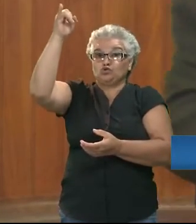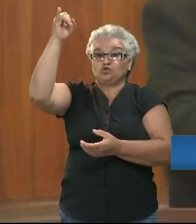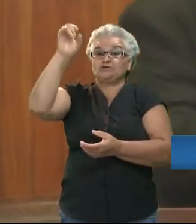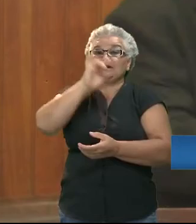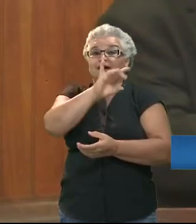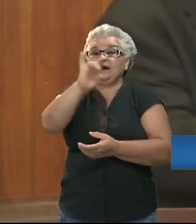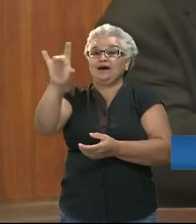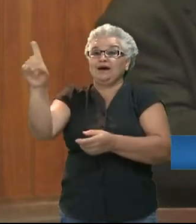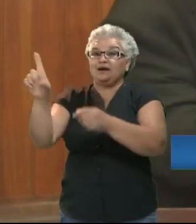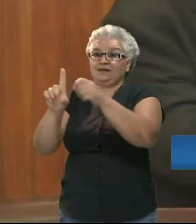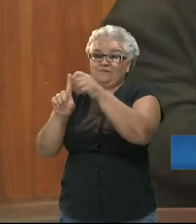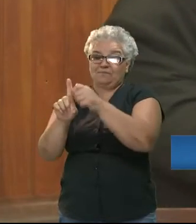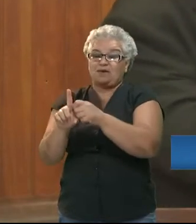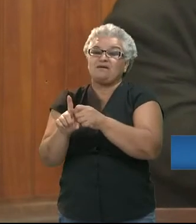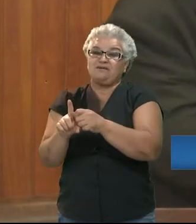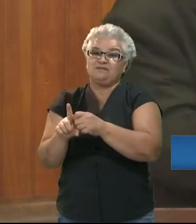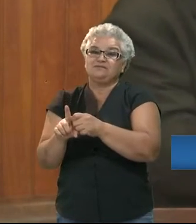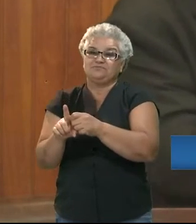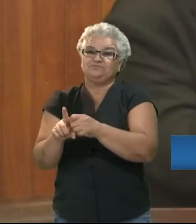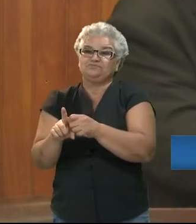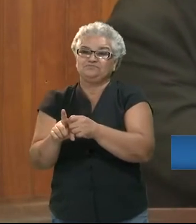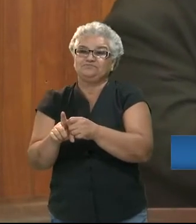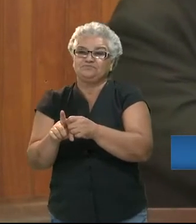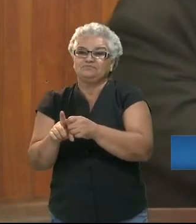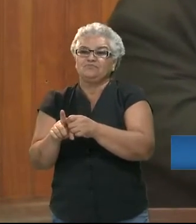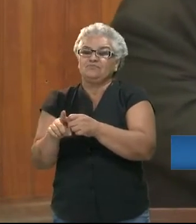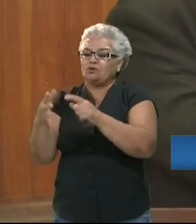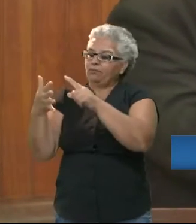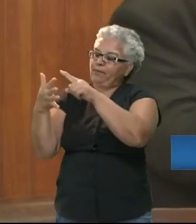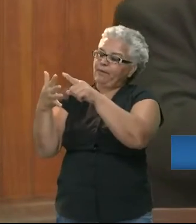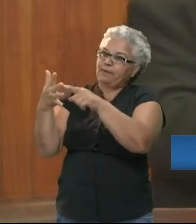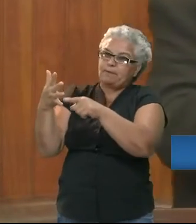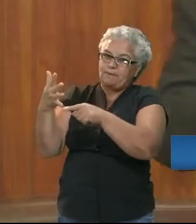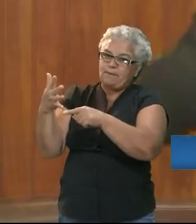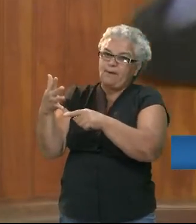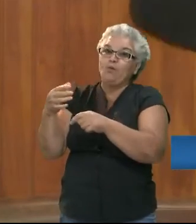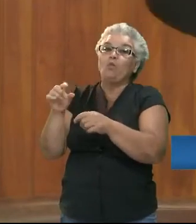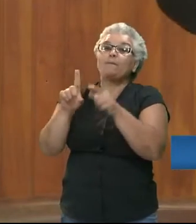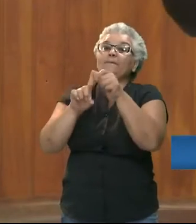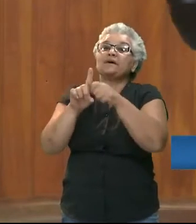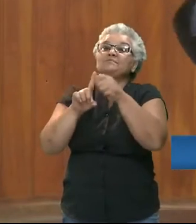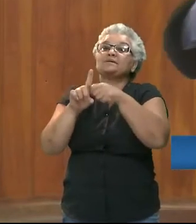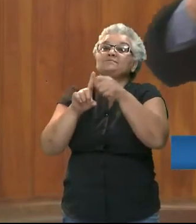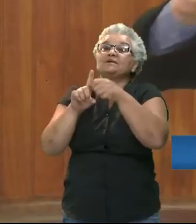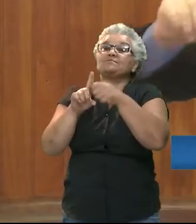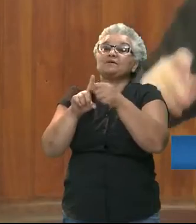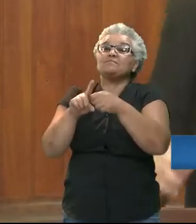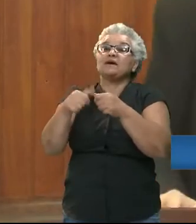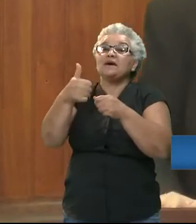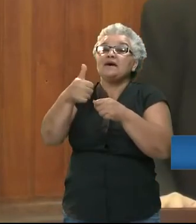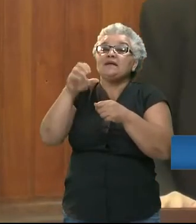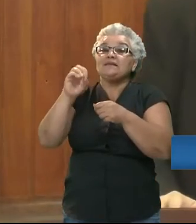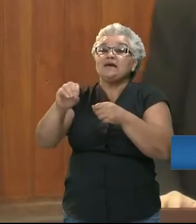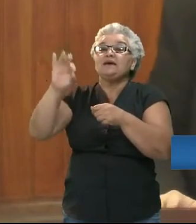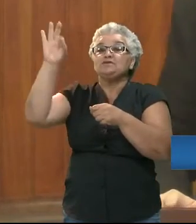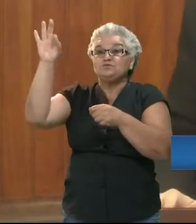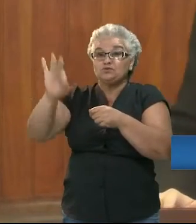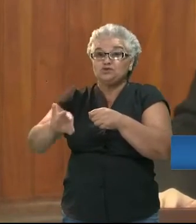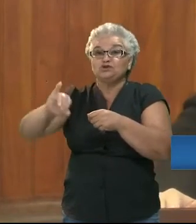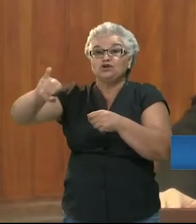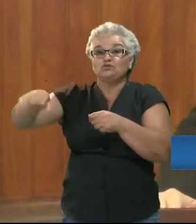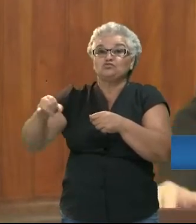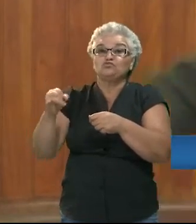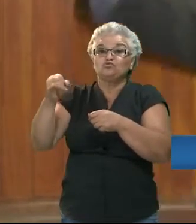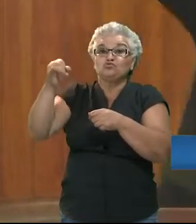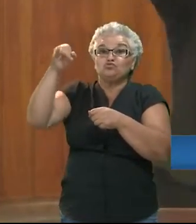fevereiro, março, abril, maio, junho, julho, agosto, setembro, outubro, novembro, dezembro. 10% de juro sobre juro, porque é juros de 1%